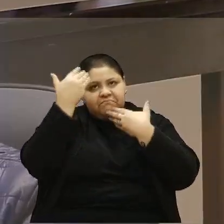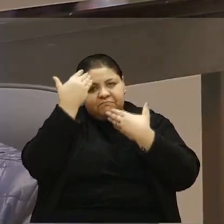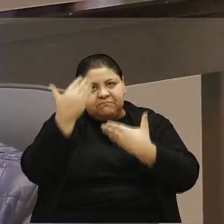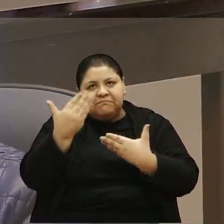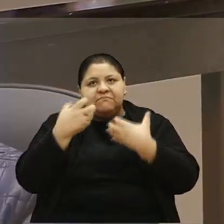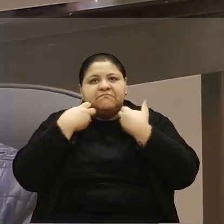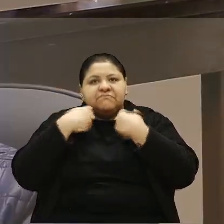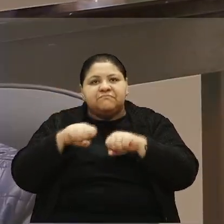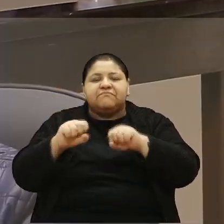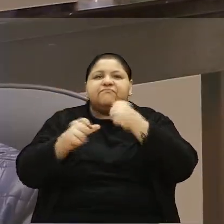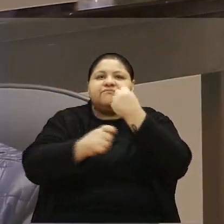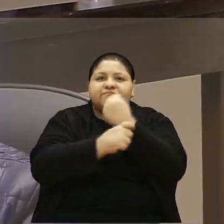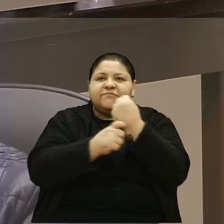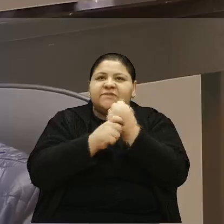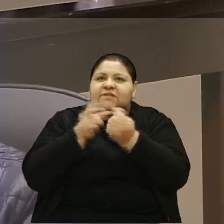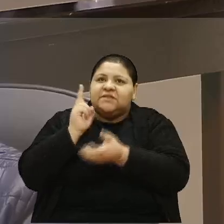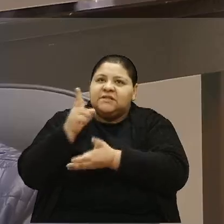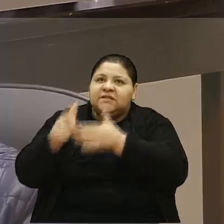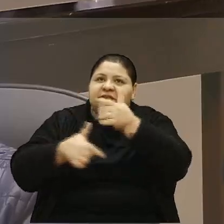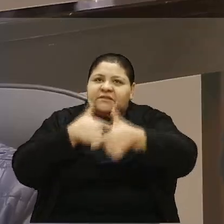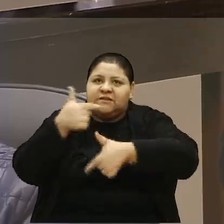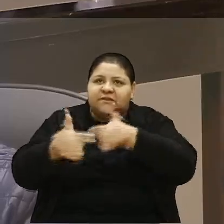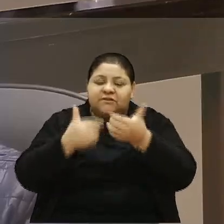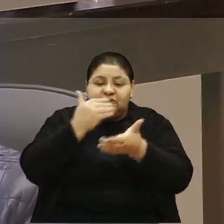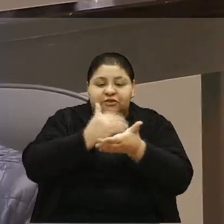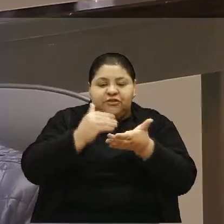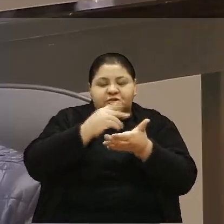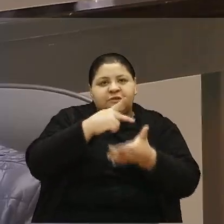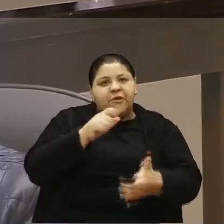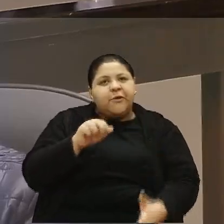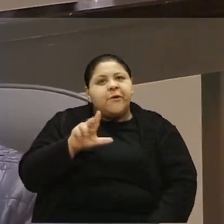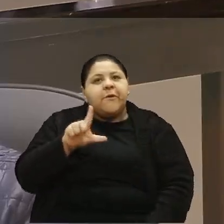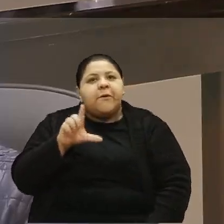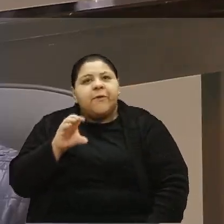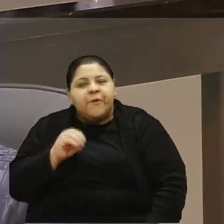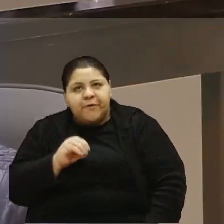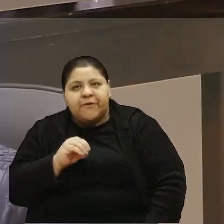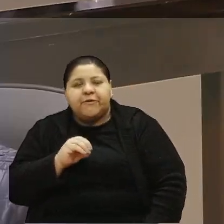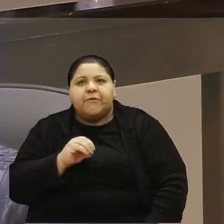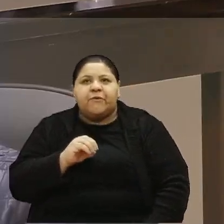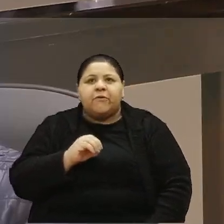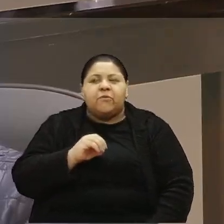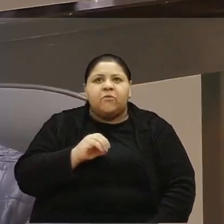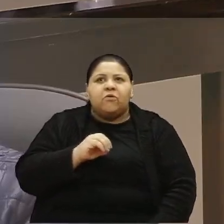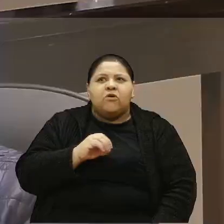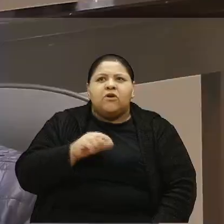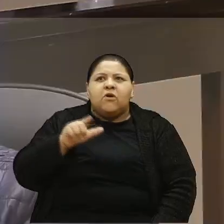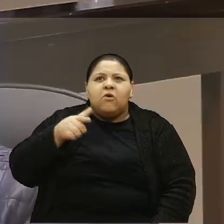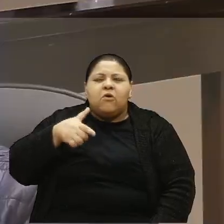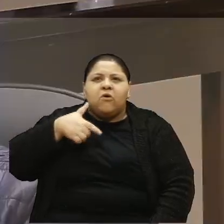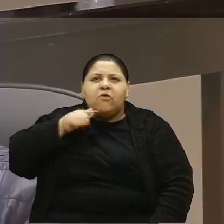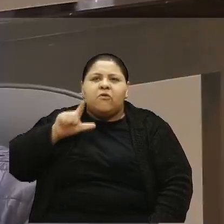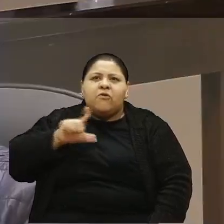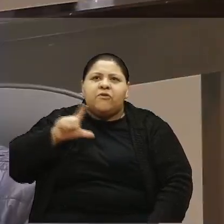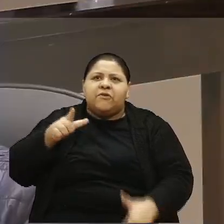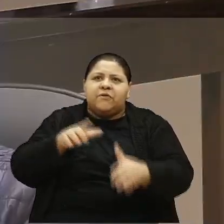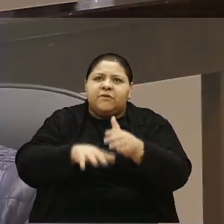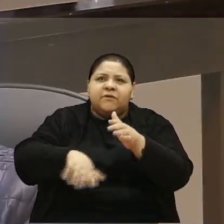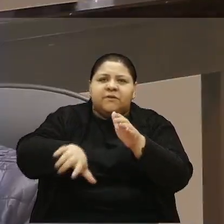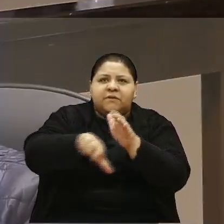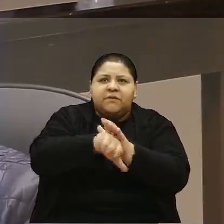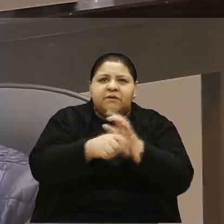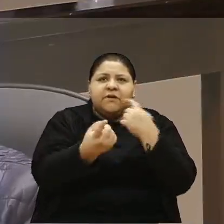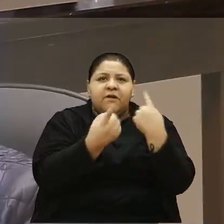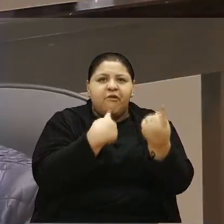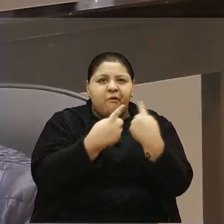Secretaria de Segurança, né? Que está sempre atuante, o secretário Paulo ali, que de imediato, onde teve um roubo ali, um furto ali na EPI